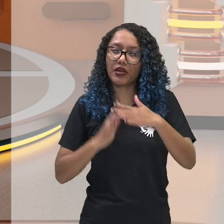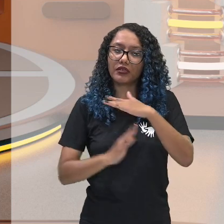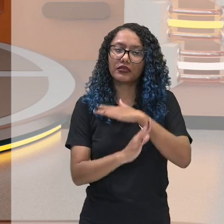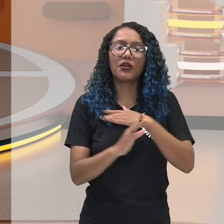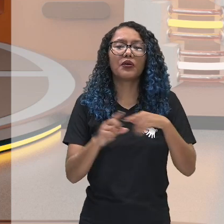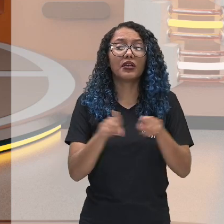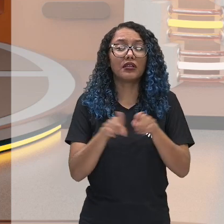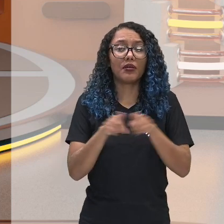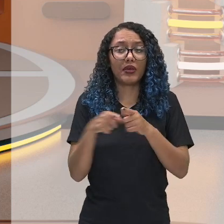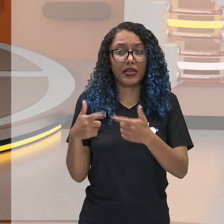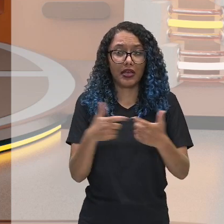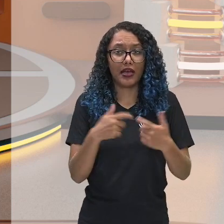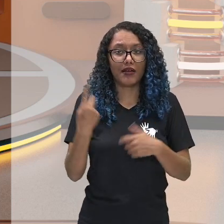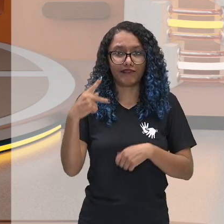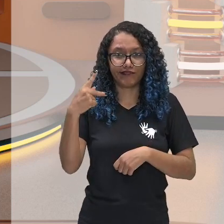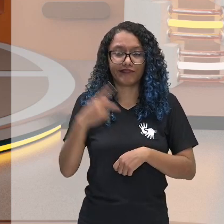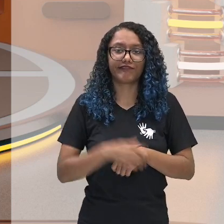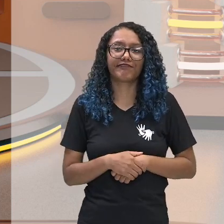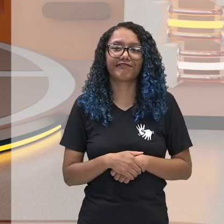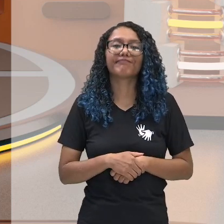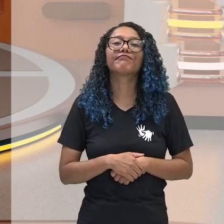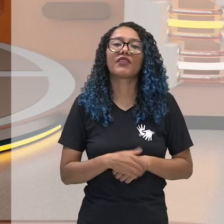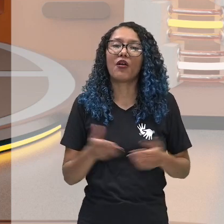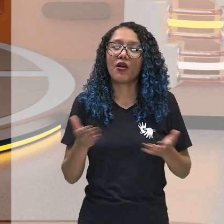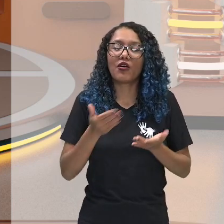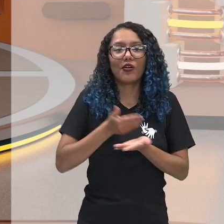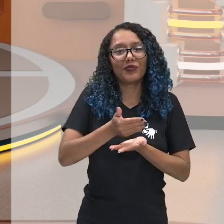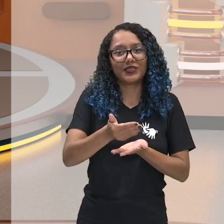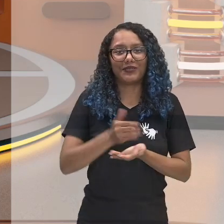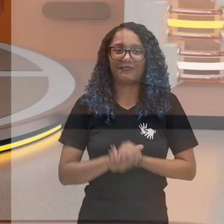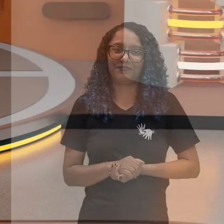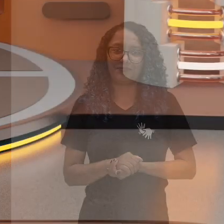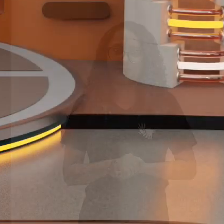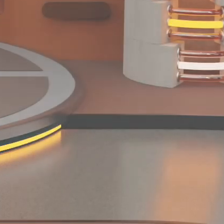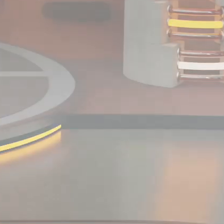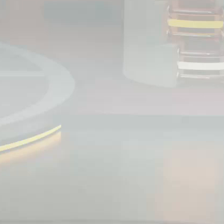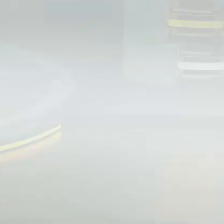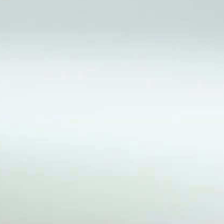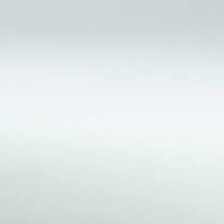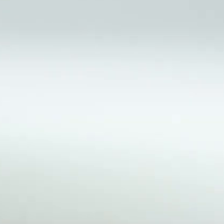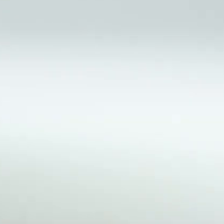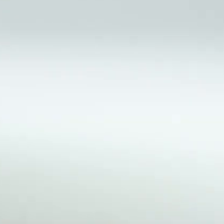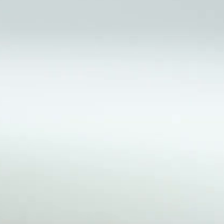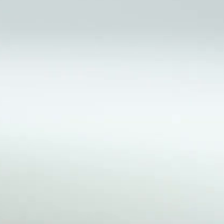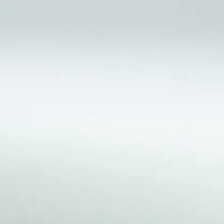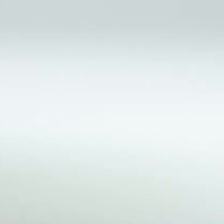também a Guerra do Paraguai, tá, gente? Sem mais conversas, então, vamos à nossa aula.